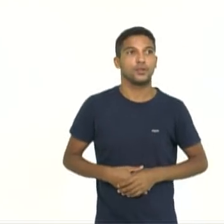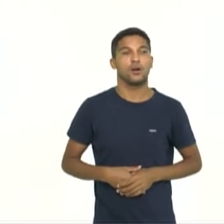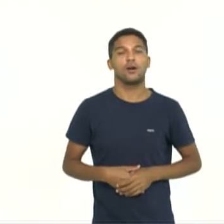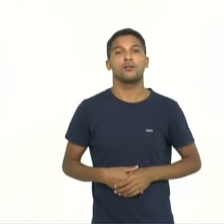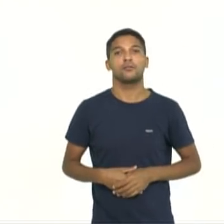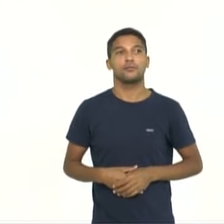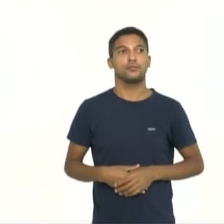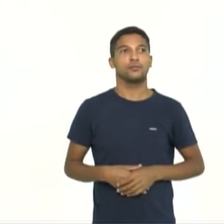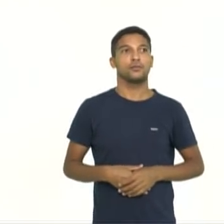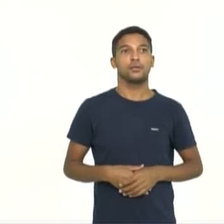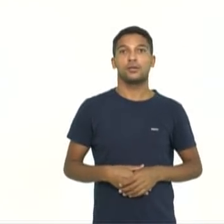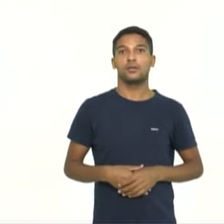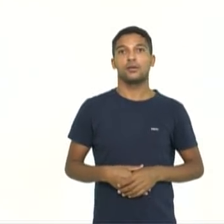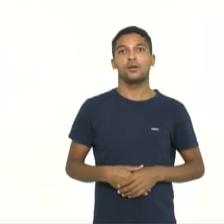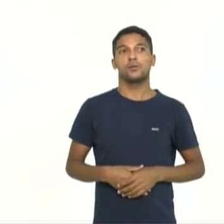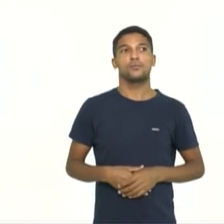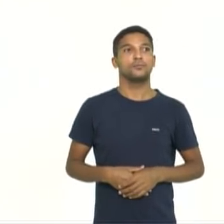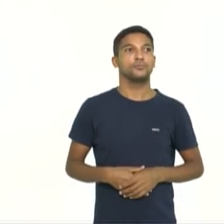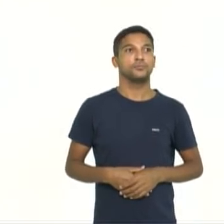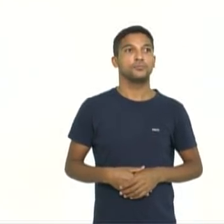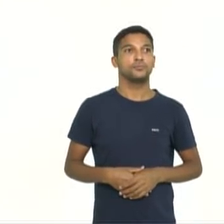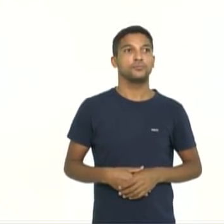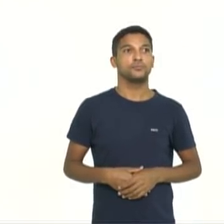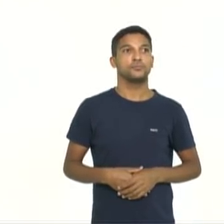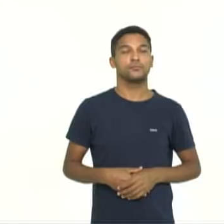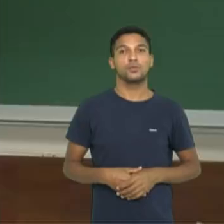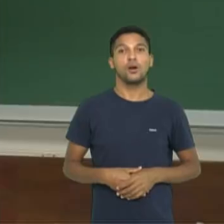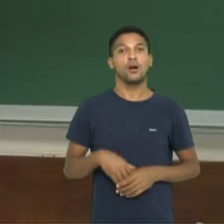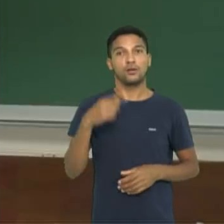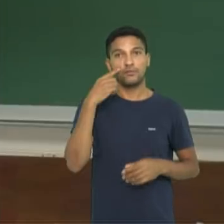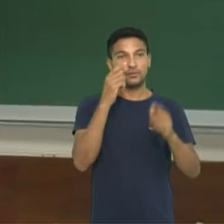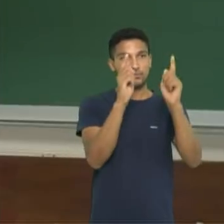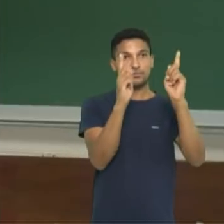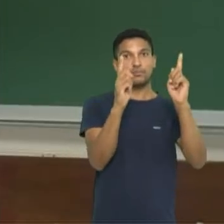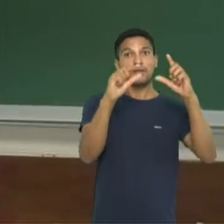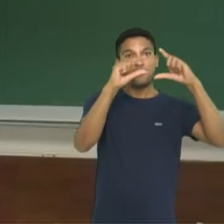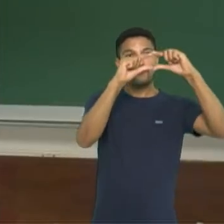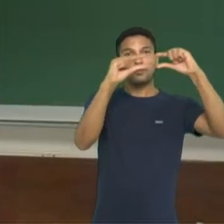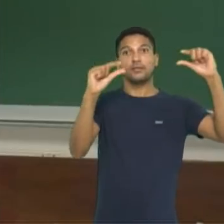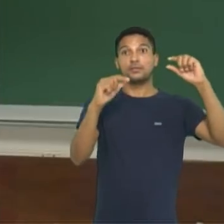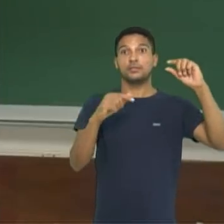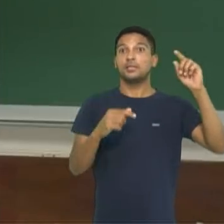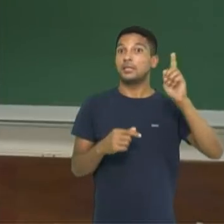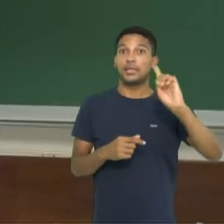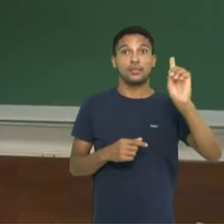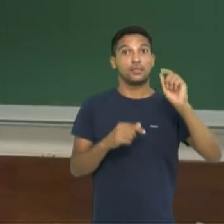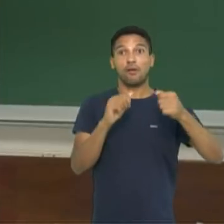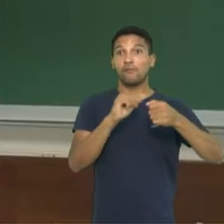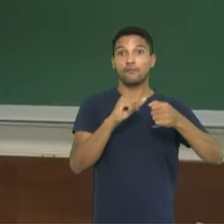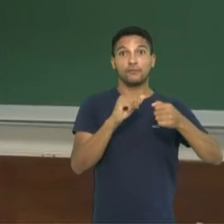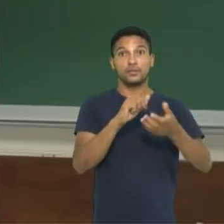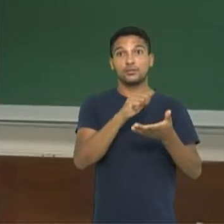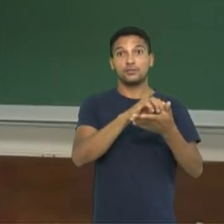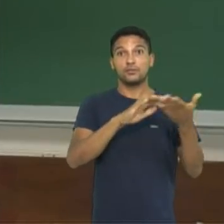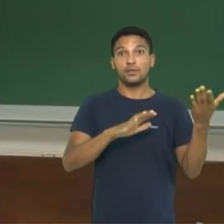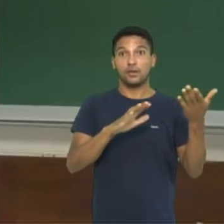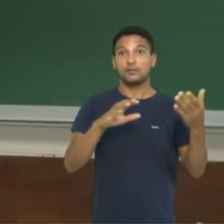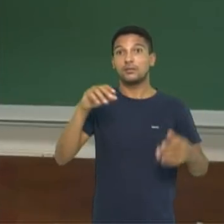são as conjunções aditivas que estão somando ali a falta de ações nesse caso, né? Não é o excesso,